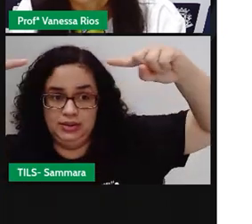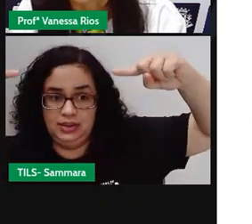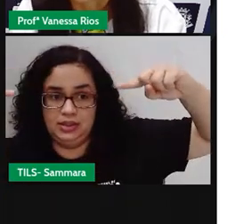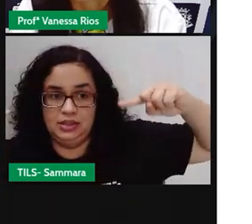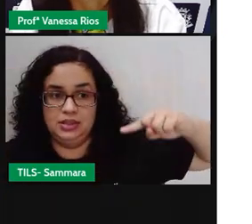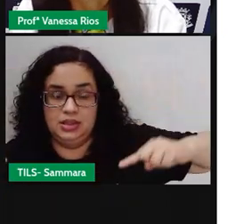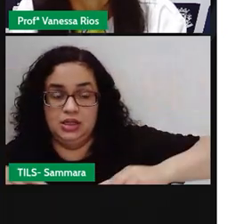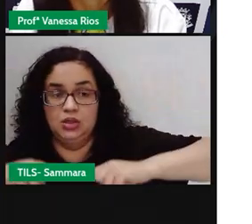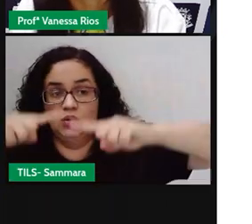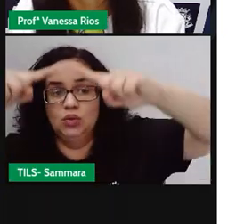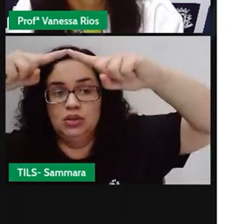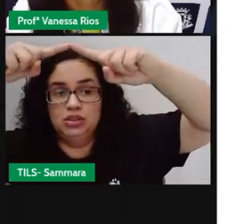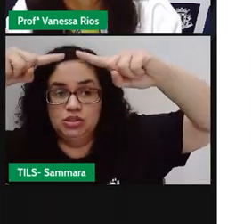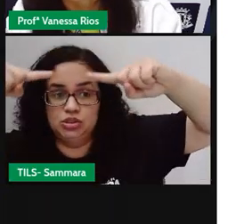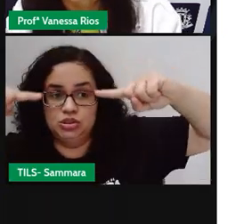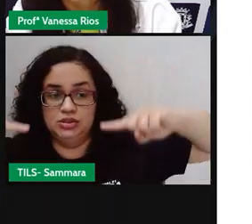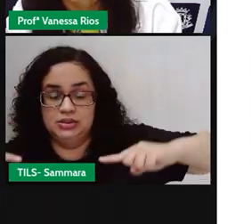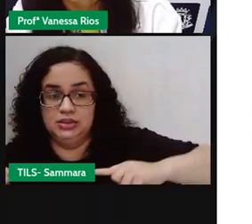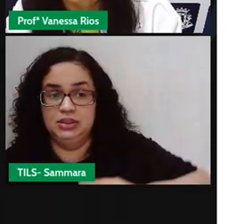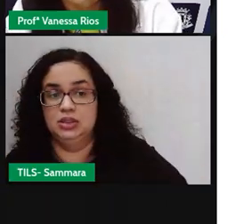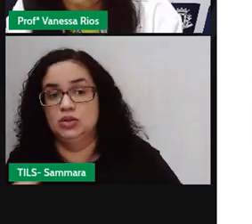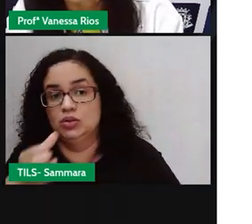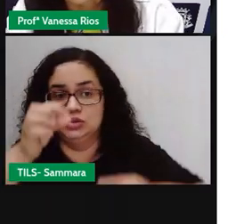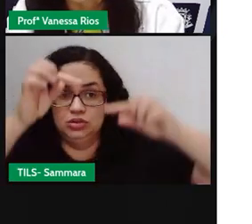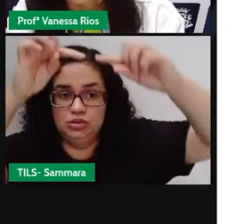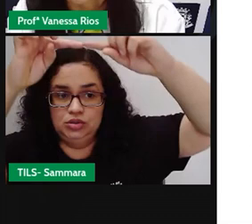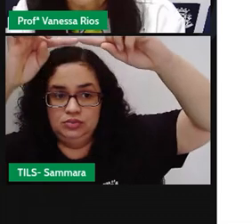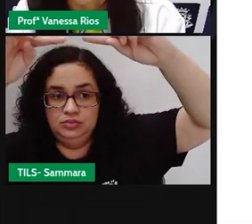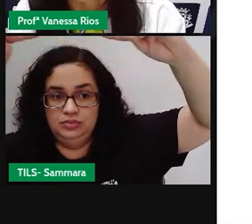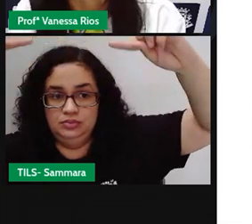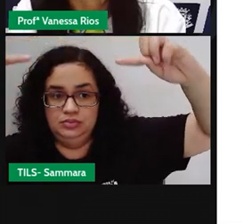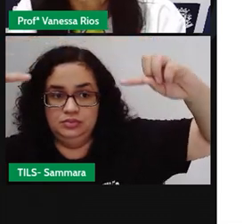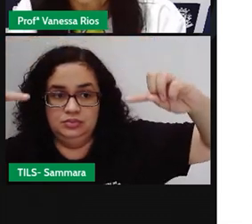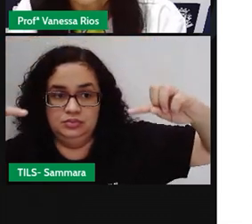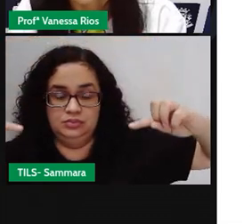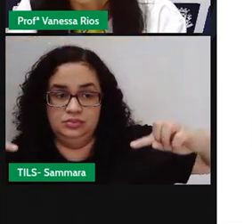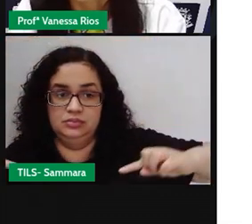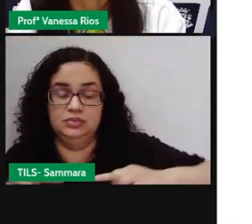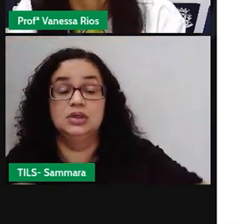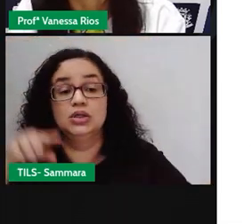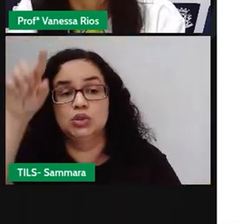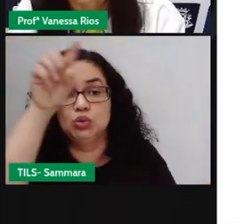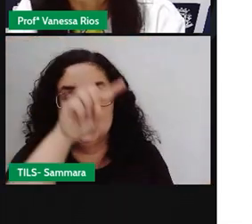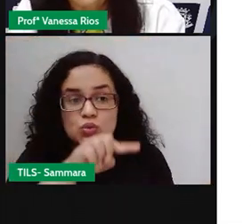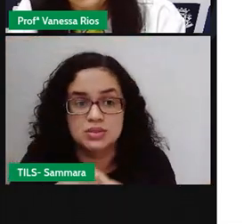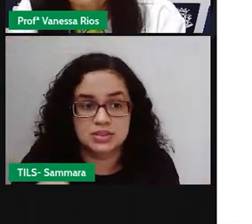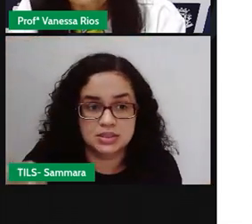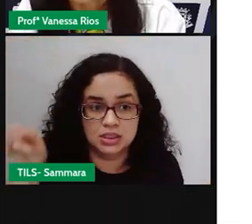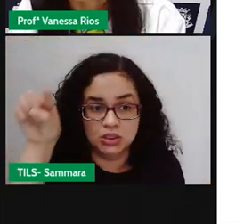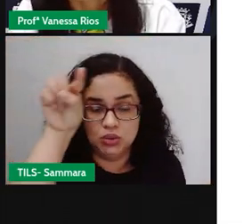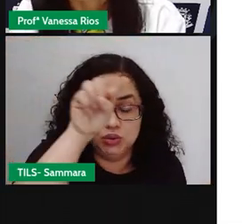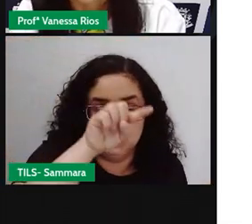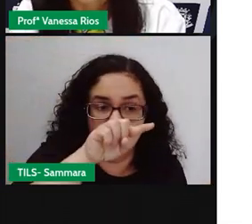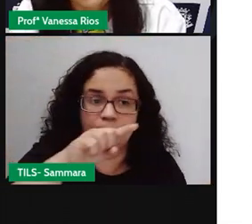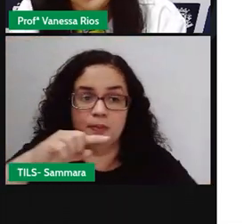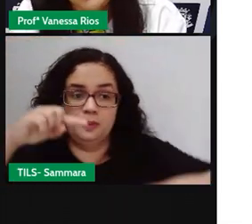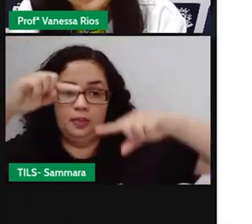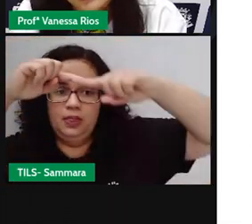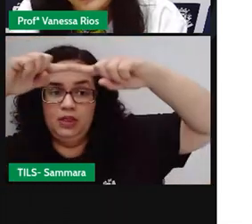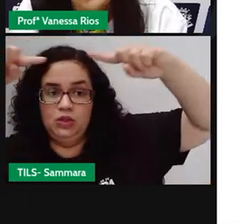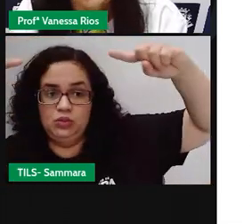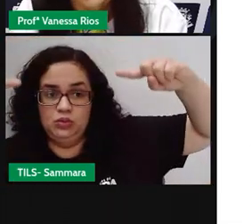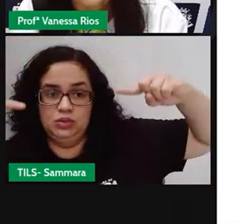de triângulo, de losango, objetos no formato do círculo, de quadrado,